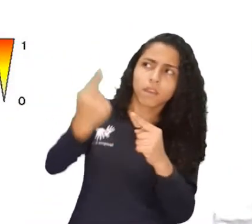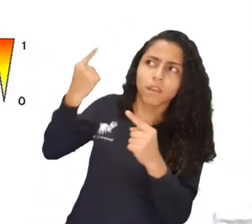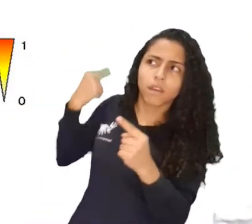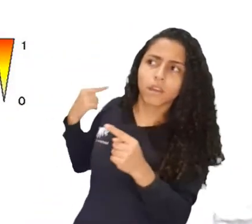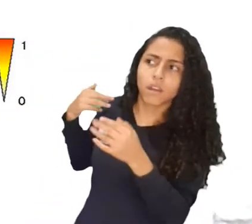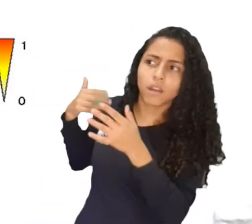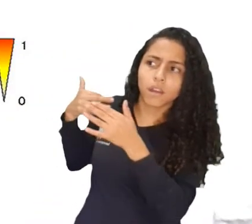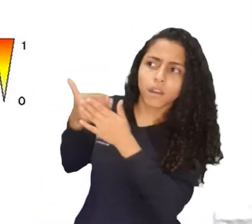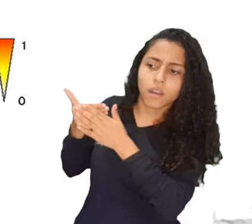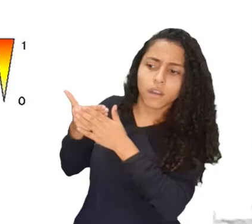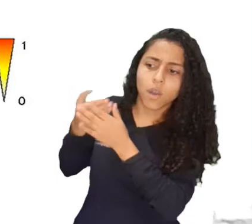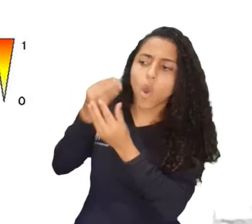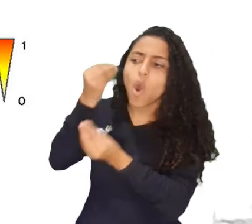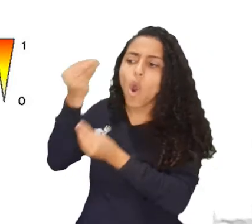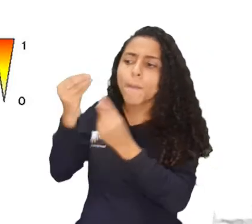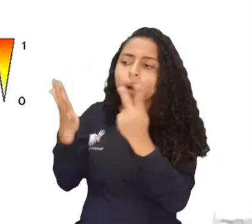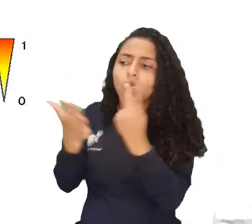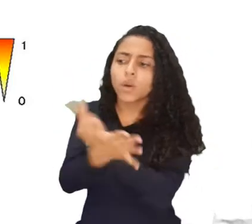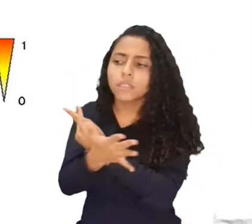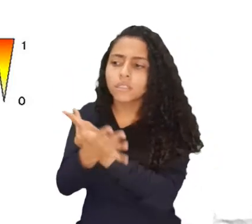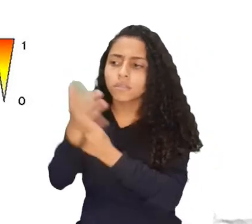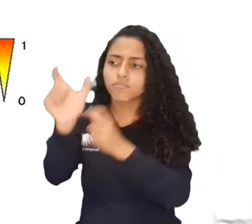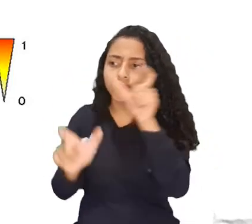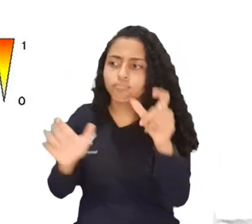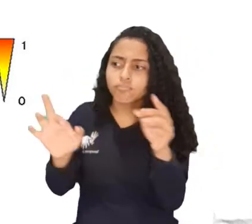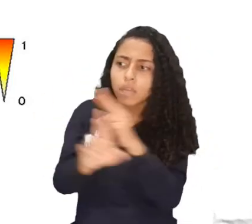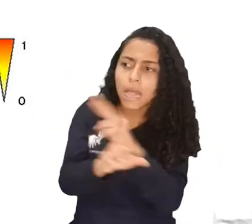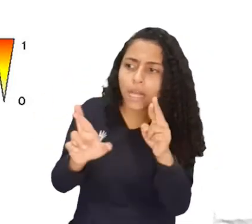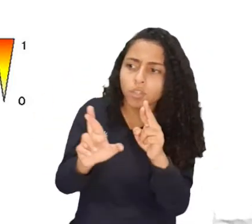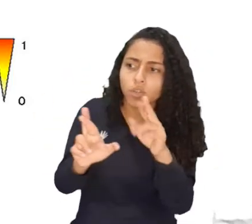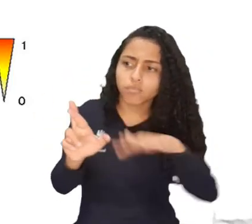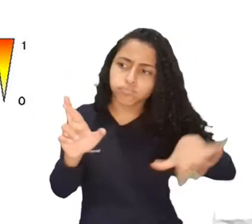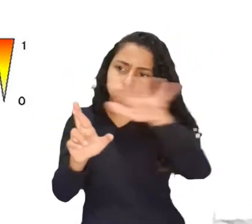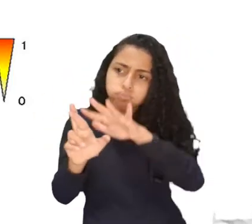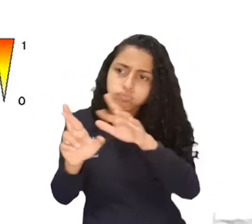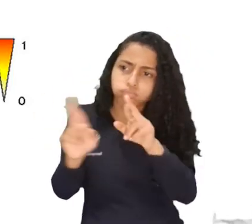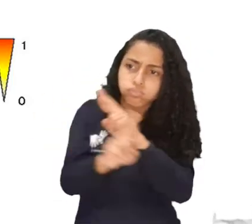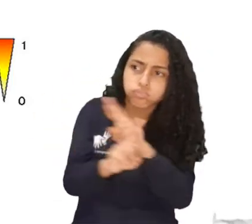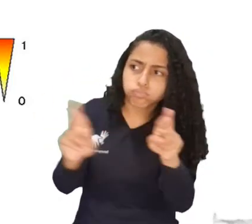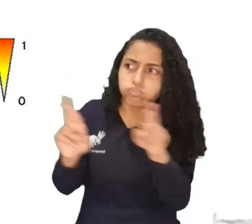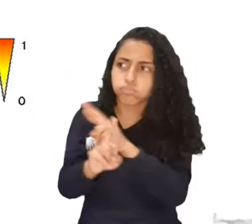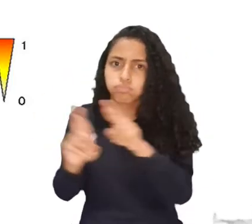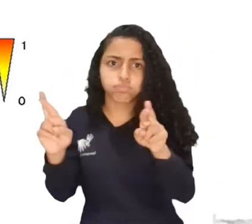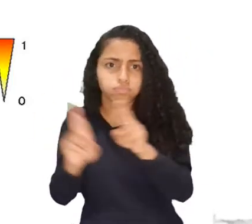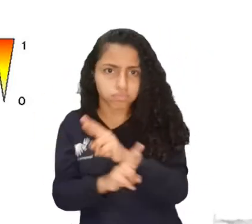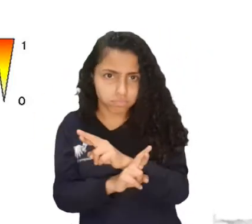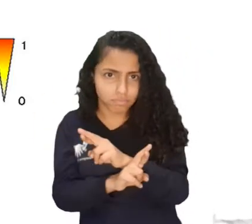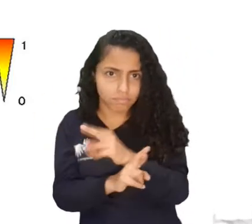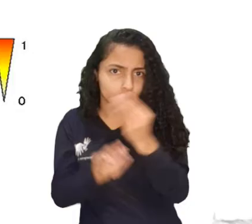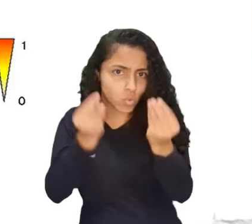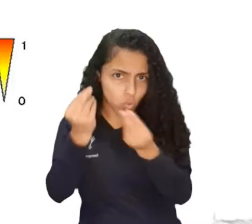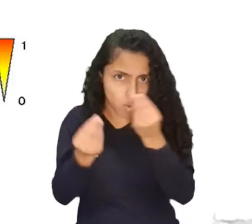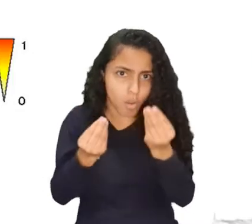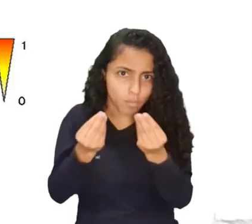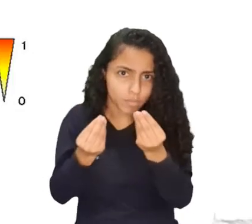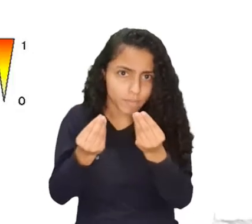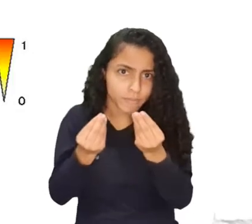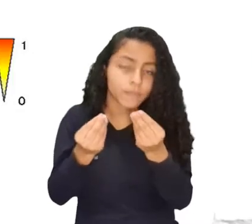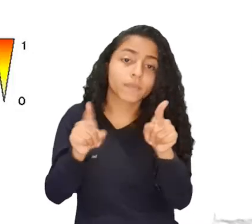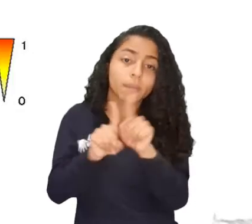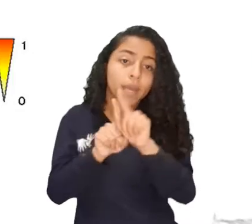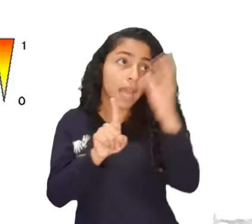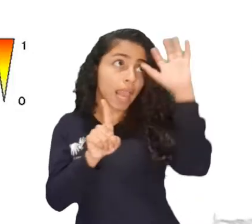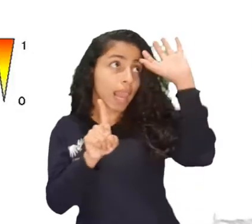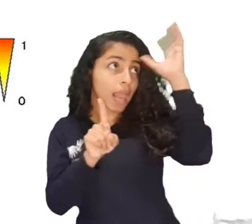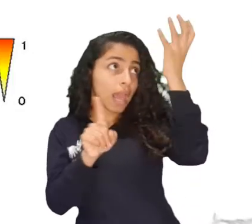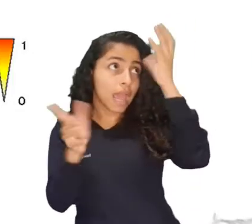como essas espécies se relacionam com o ambiente onde elas estão, o hábitat onde elas ocorrem, e o clima,